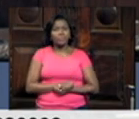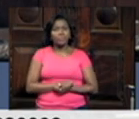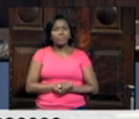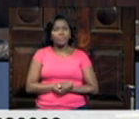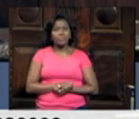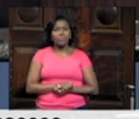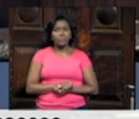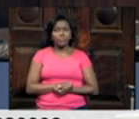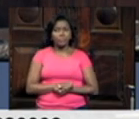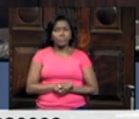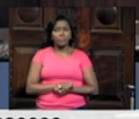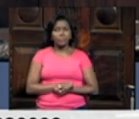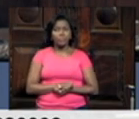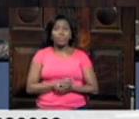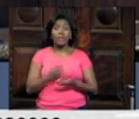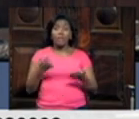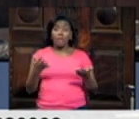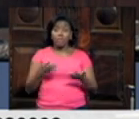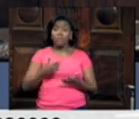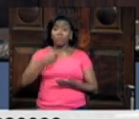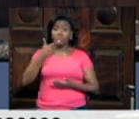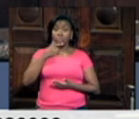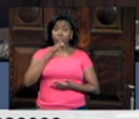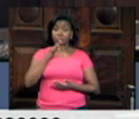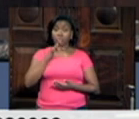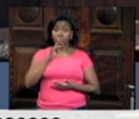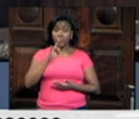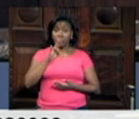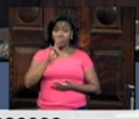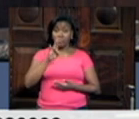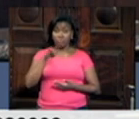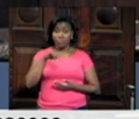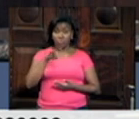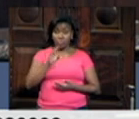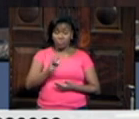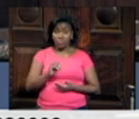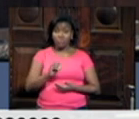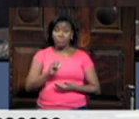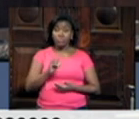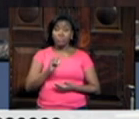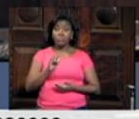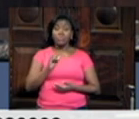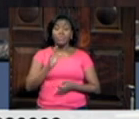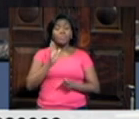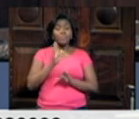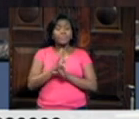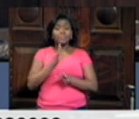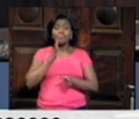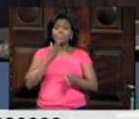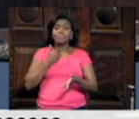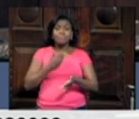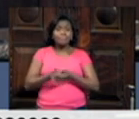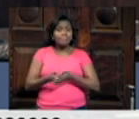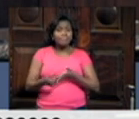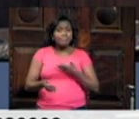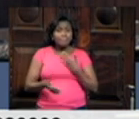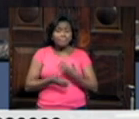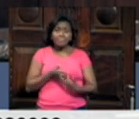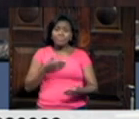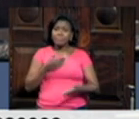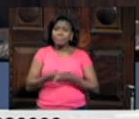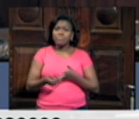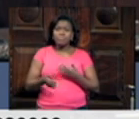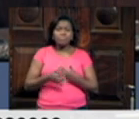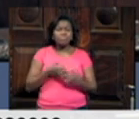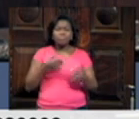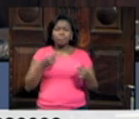agora tenho aí o segundo turno no Rio de Janeiro, mas de qualquer maneira não justifica